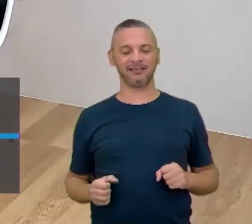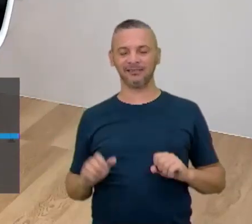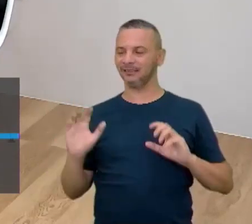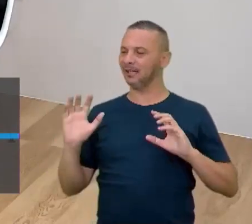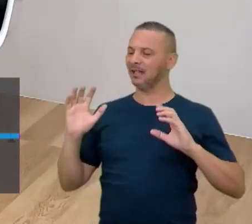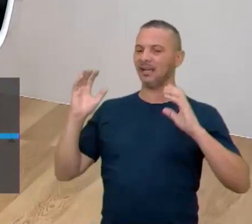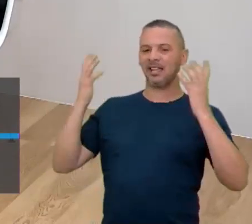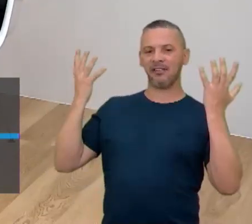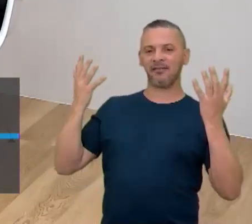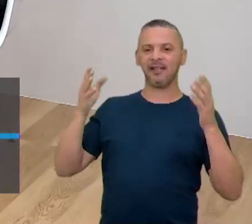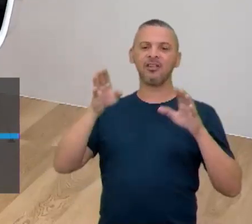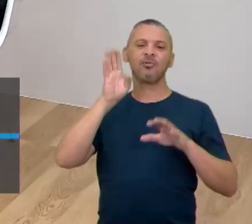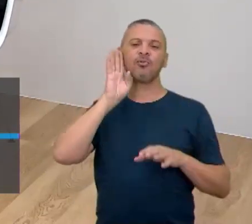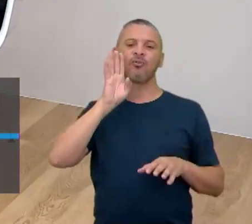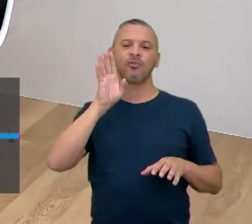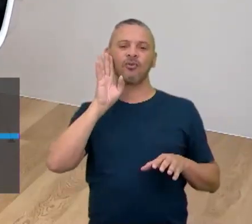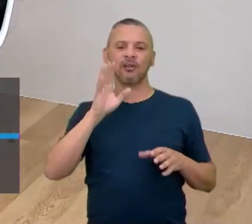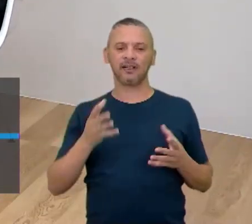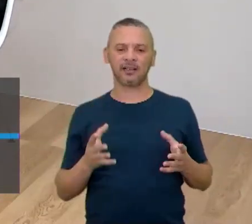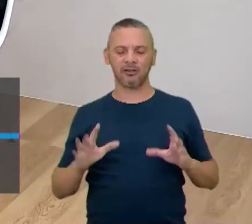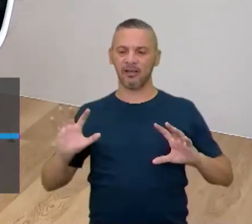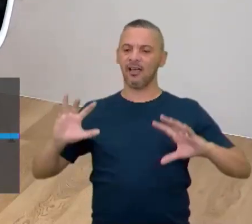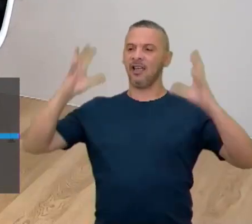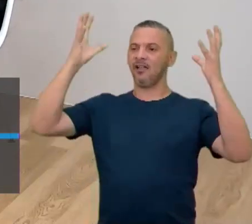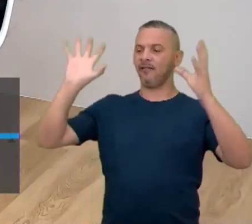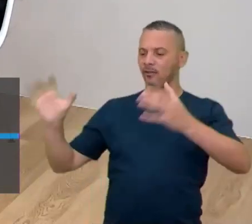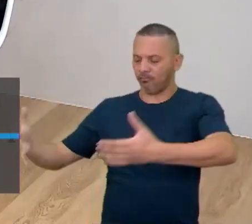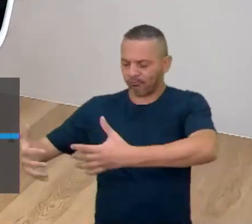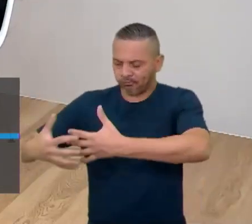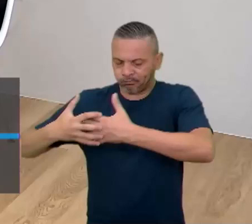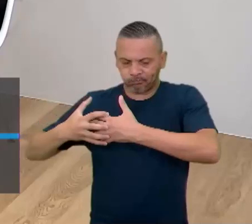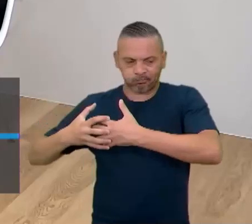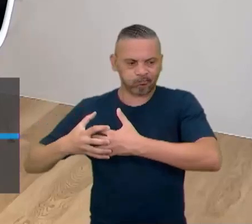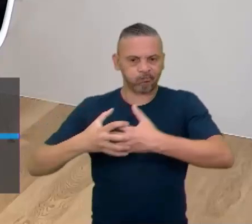gente não consegue pegar o evento, colocar dentro de uma caixinha e levar para o museu.